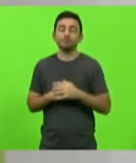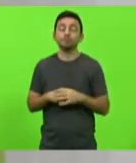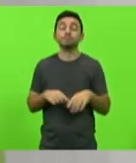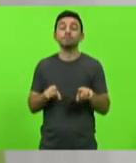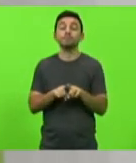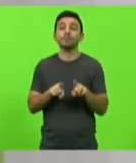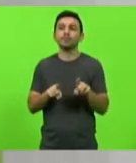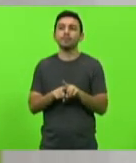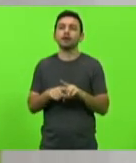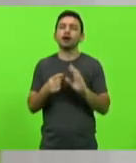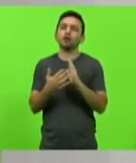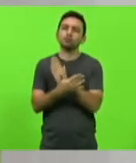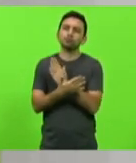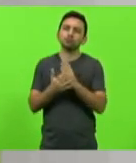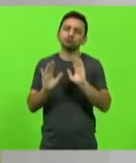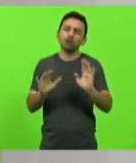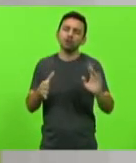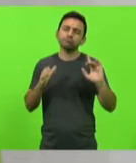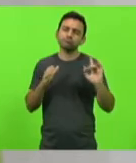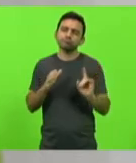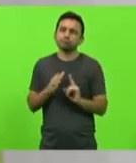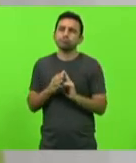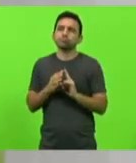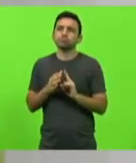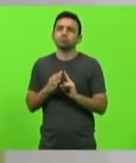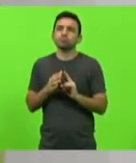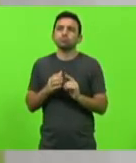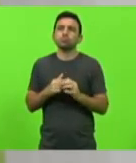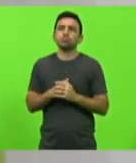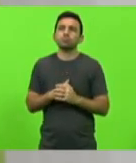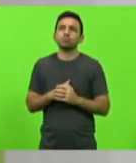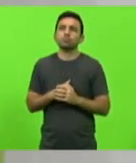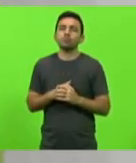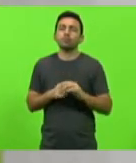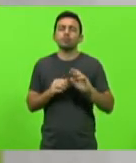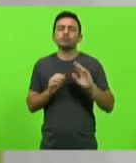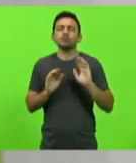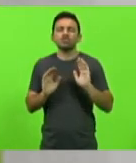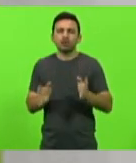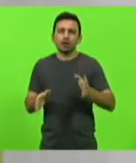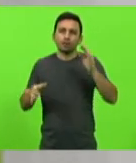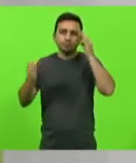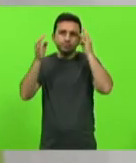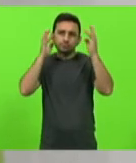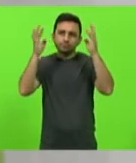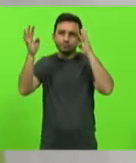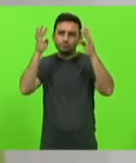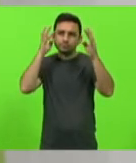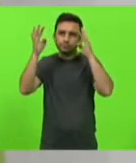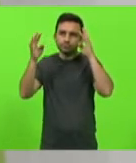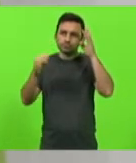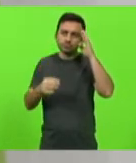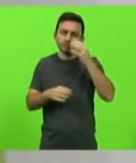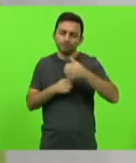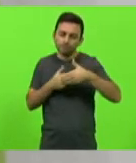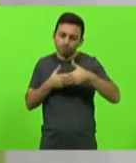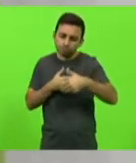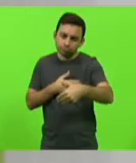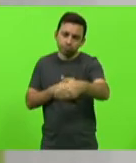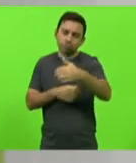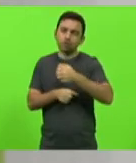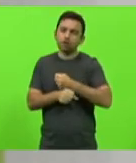aqueles filiados que estão vindo, já pensando daqui 2 anos, quando